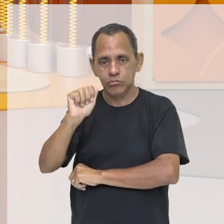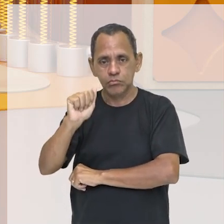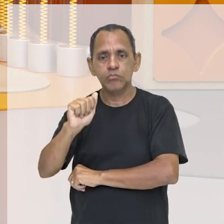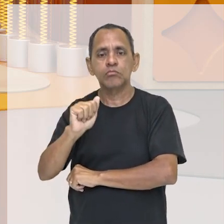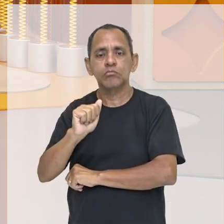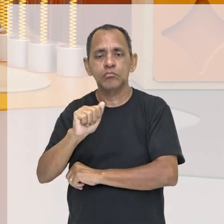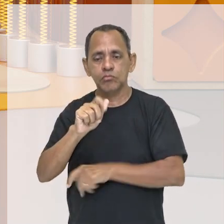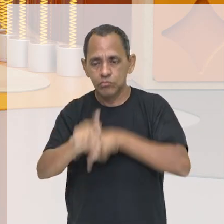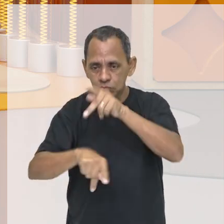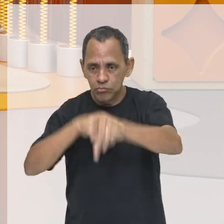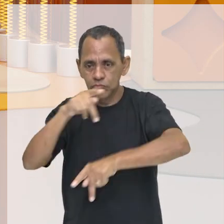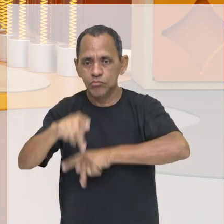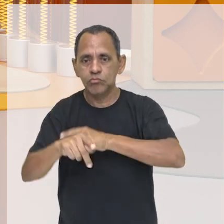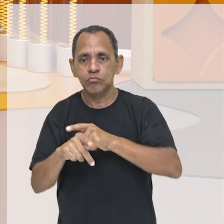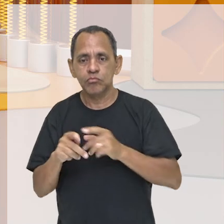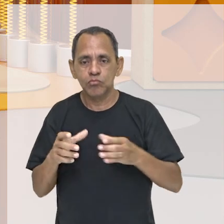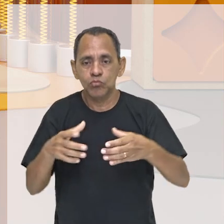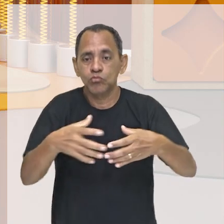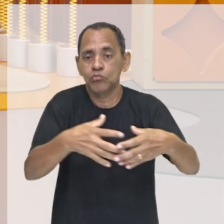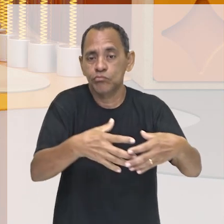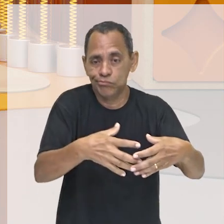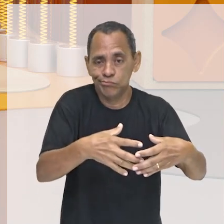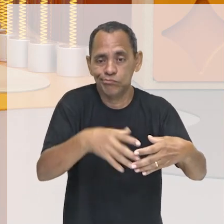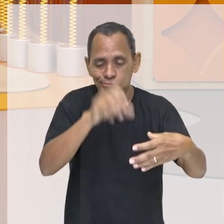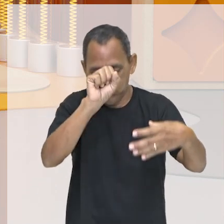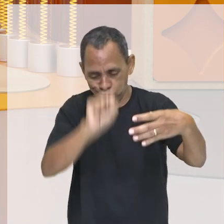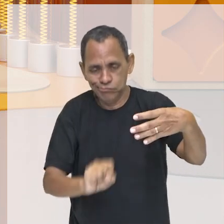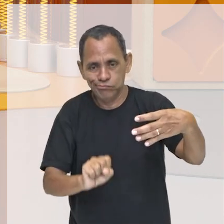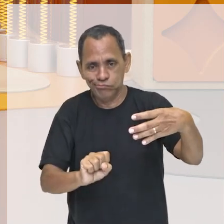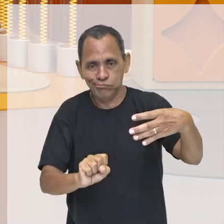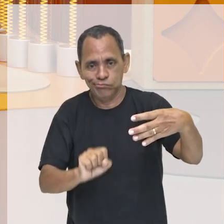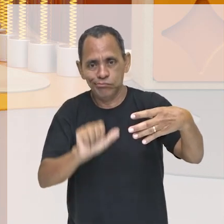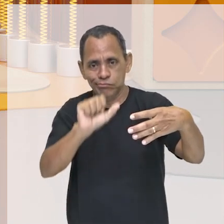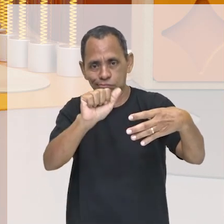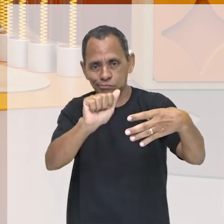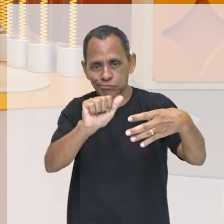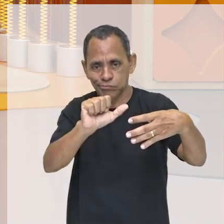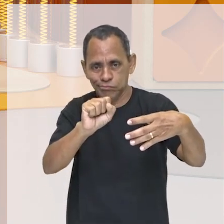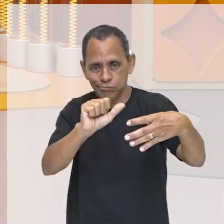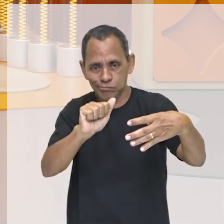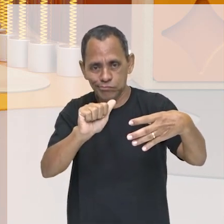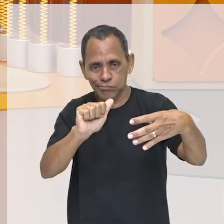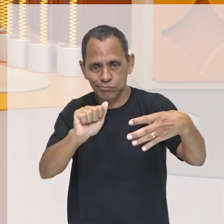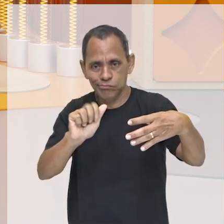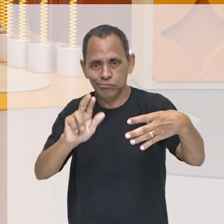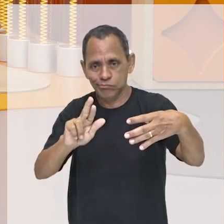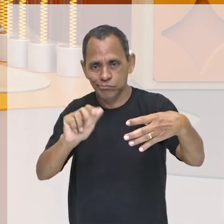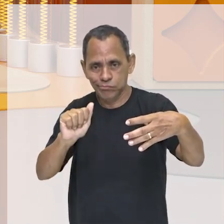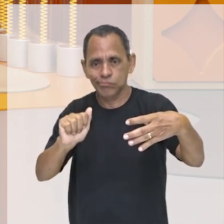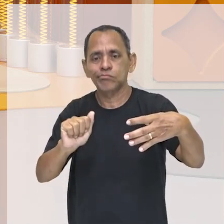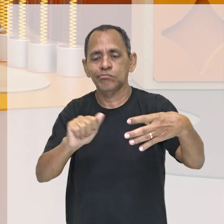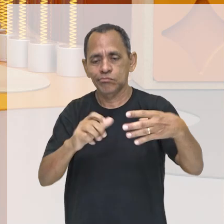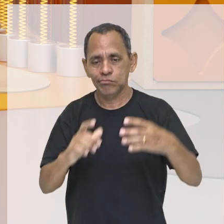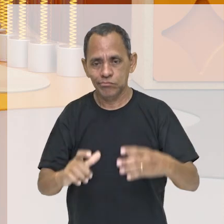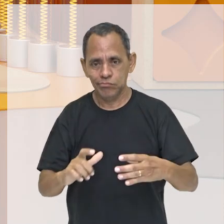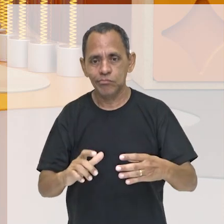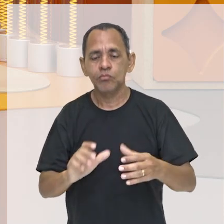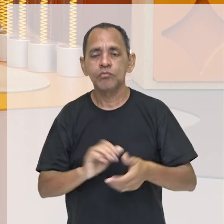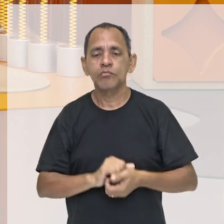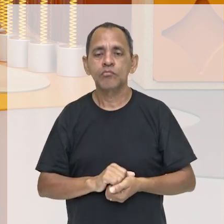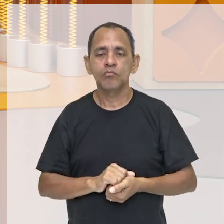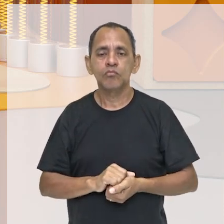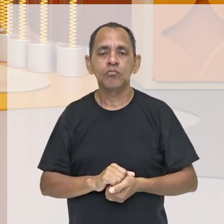estão mais concentradas ao sul do deserto do Saara, a chamada África subsaariana, como dissemos.